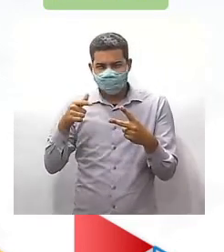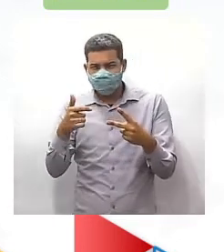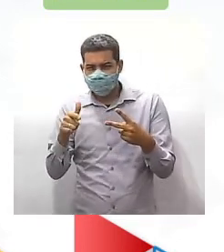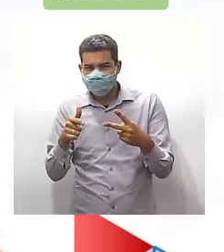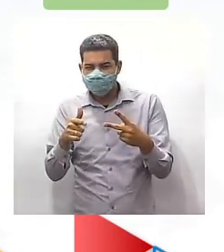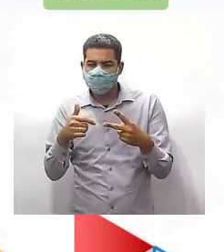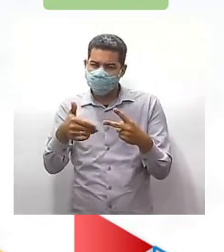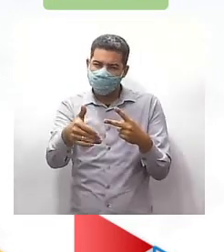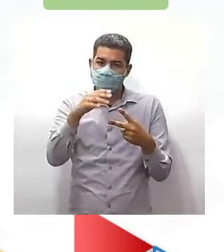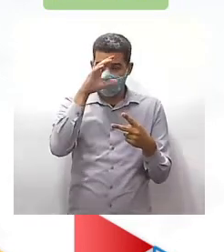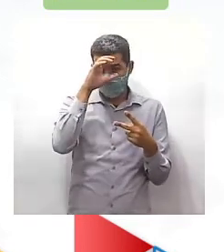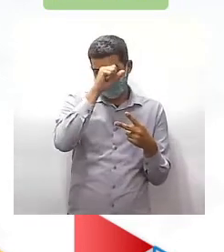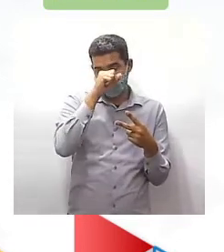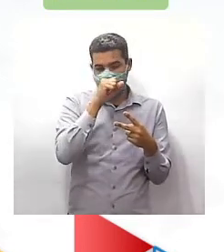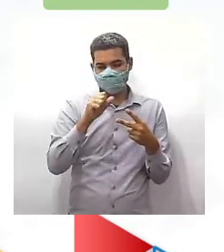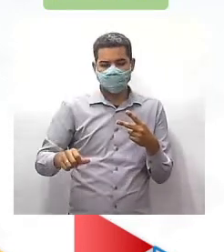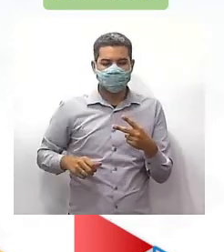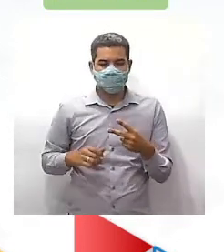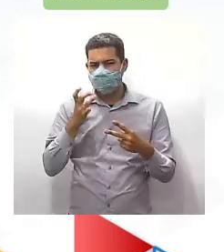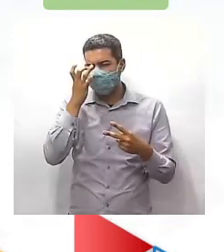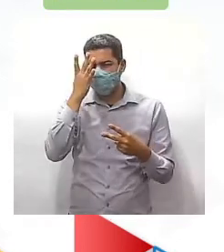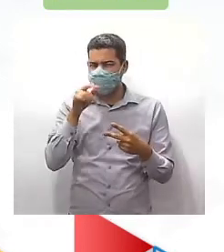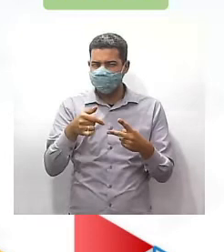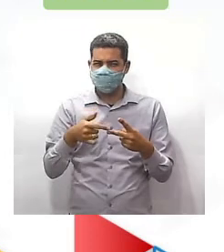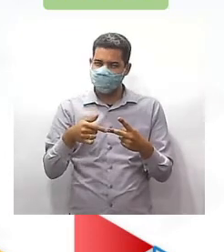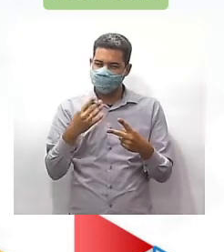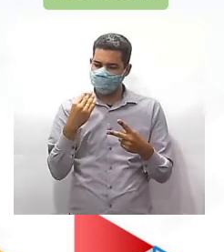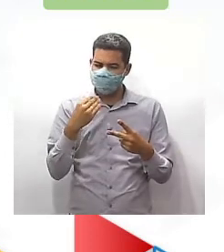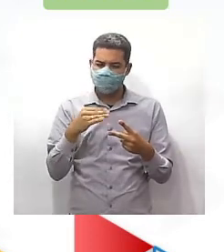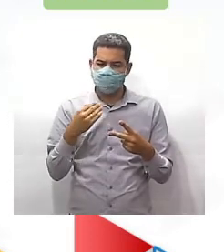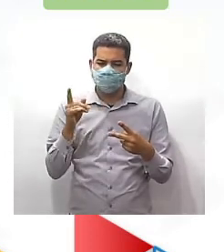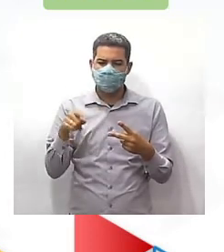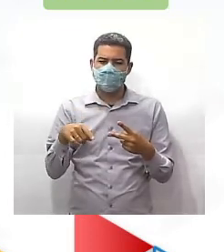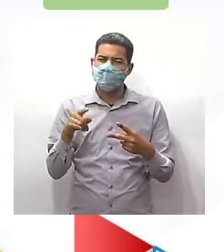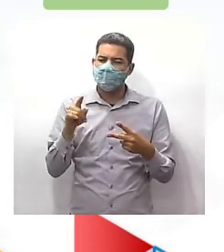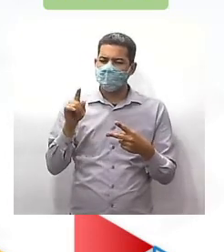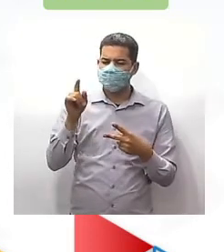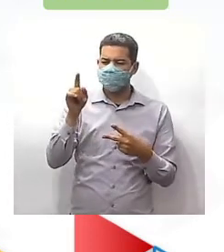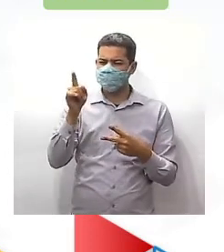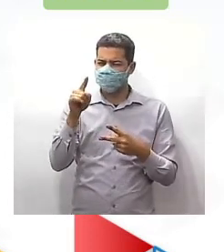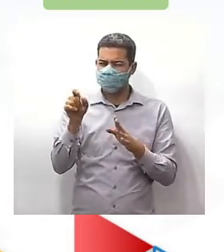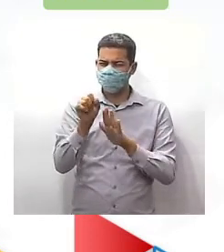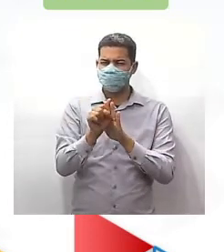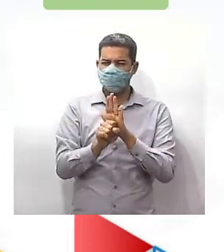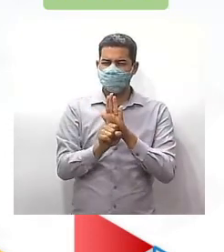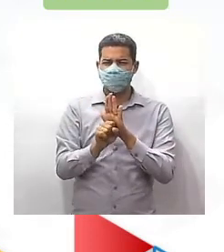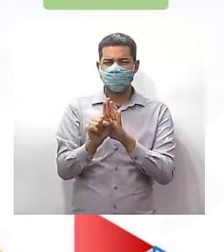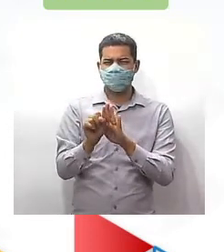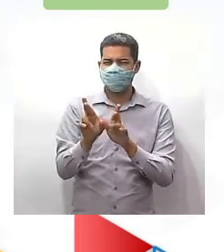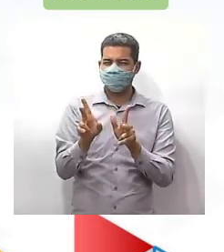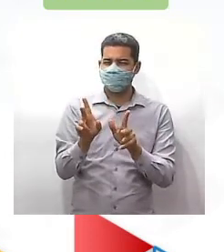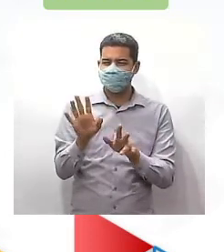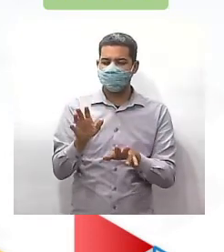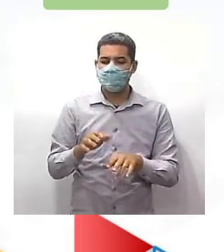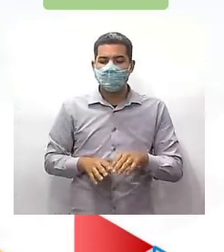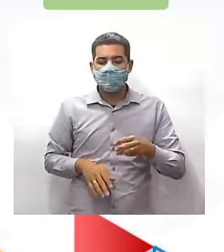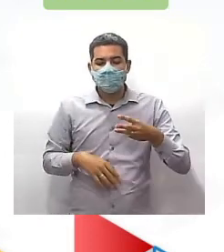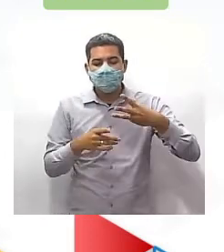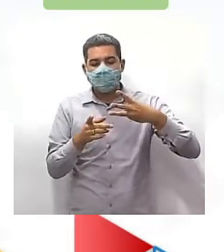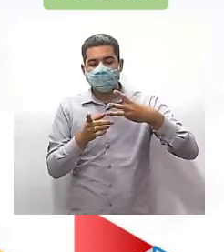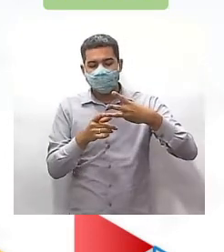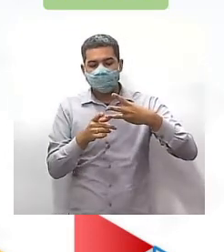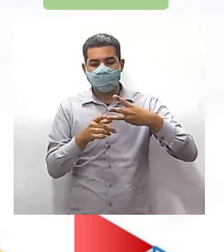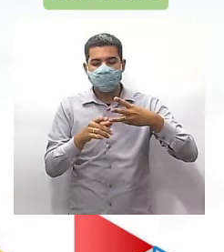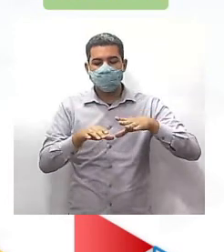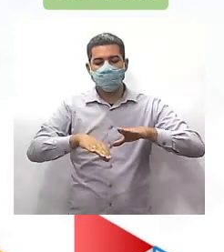aprender logo sobre somatório. Muito fácil. O símbolo é estranho, mas é muito fácil, tá? Média aritmética e